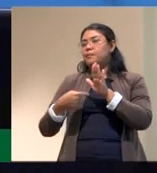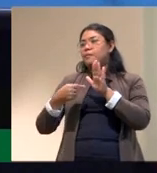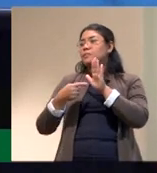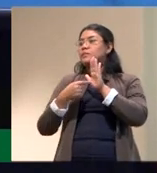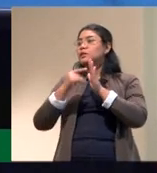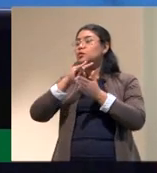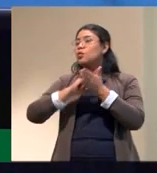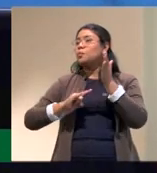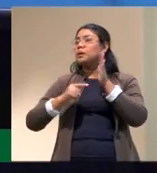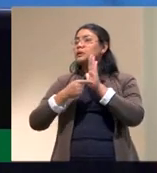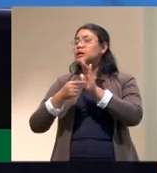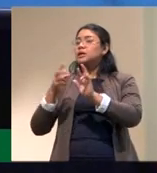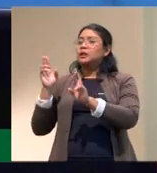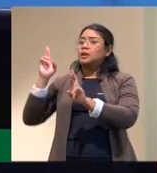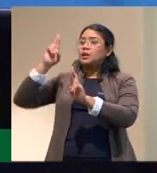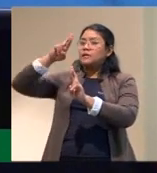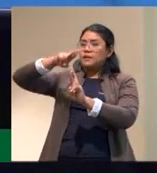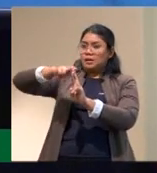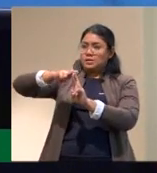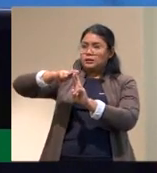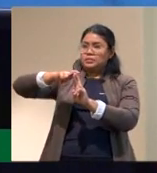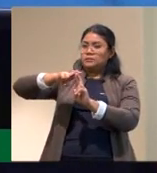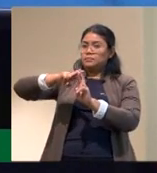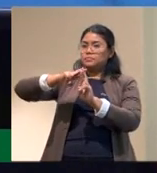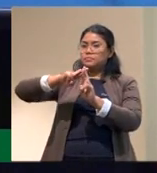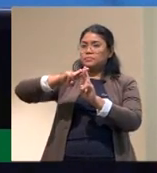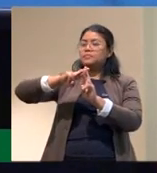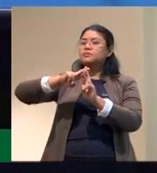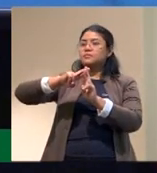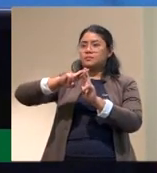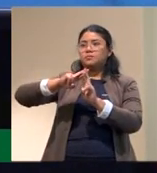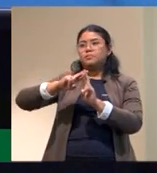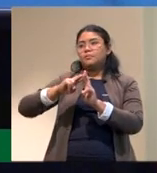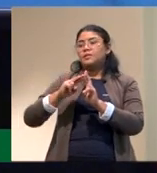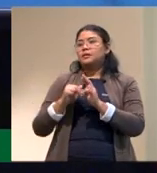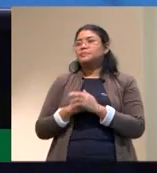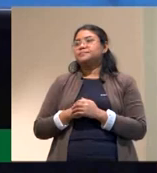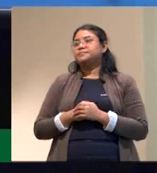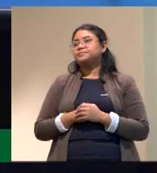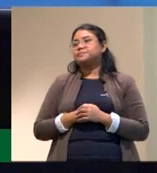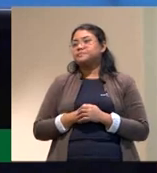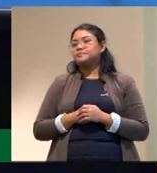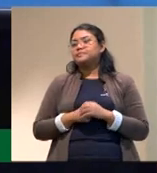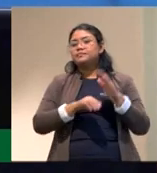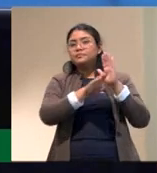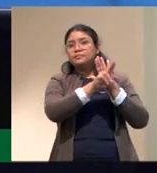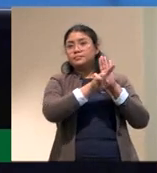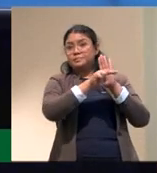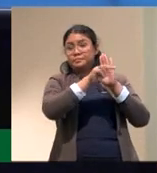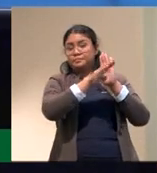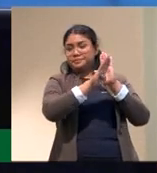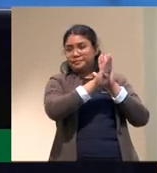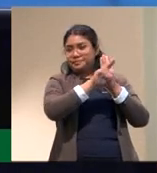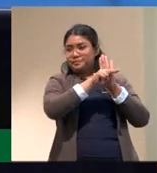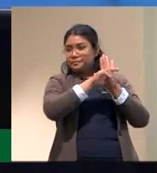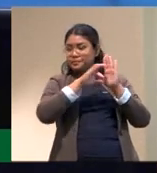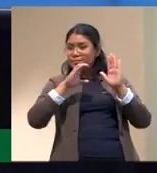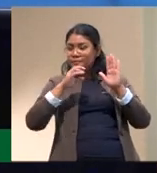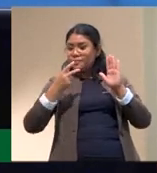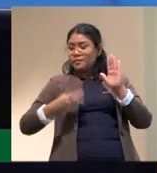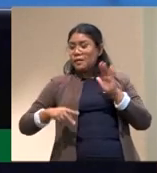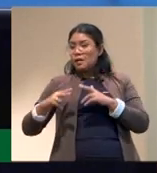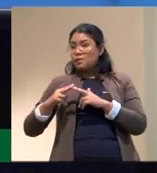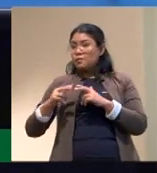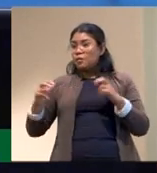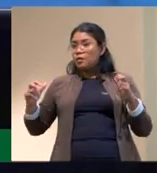documento para referenciamento. Imaginem vocês que a gente chegasse, a BNCC fosse aprovada e Florianópolis disse